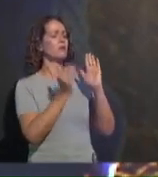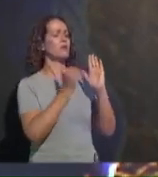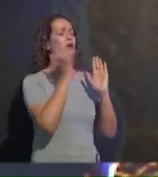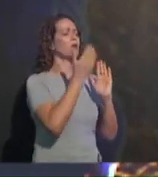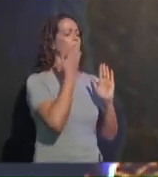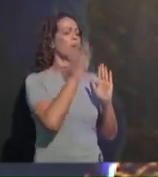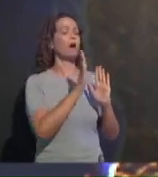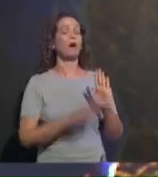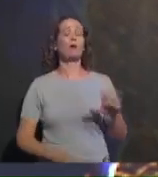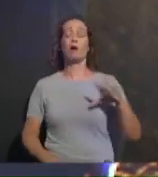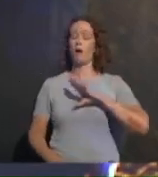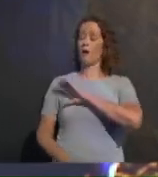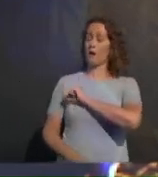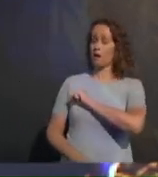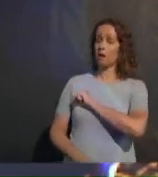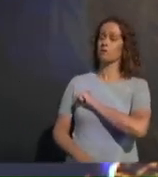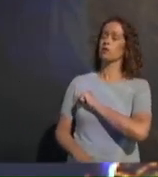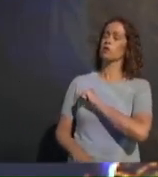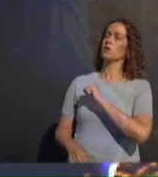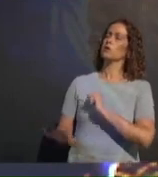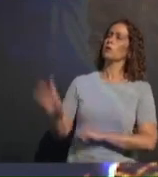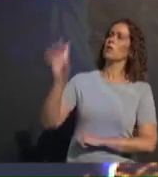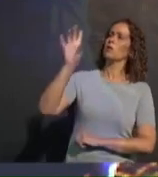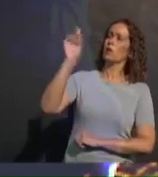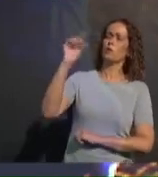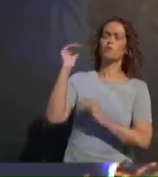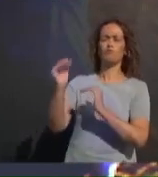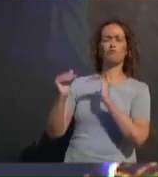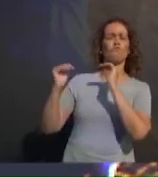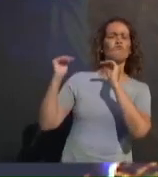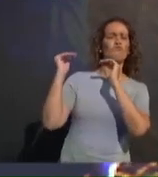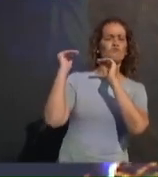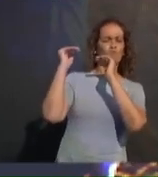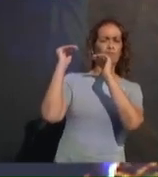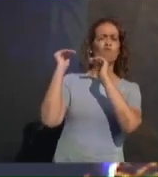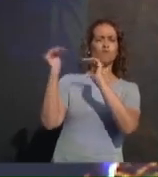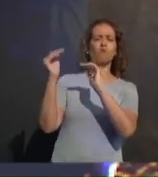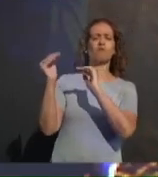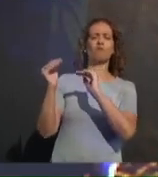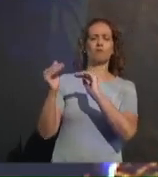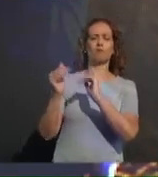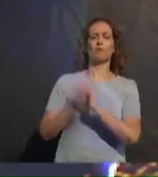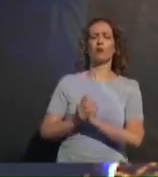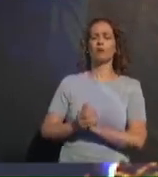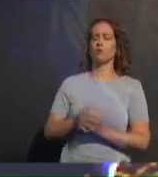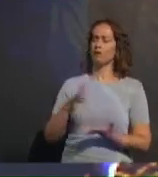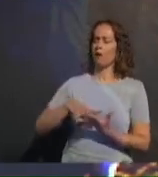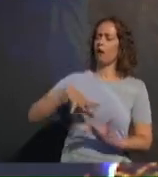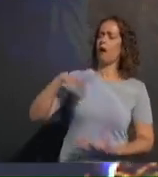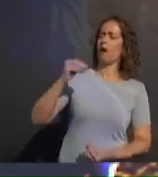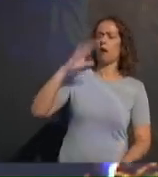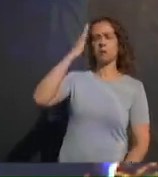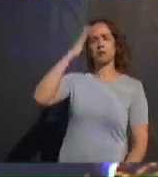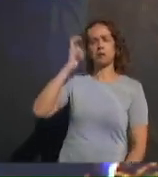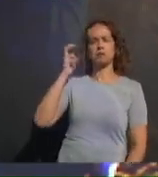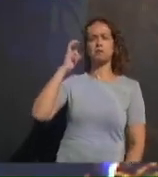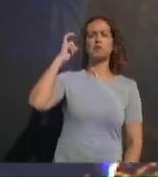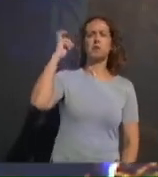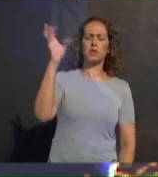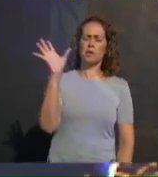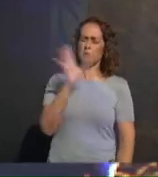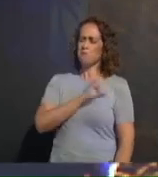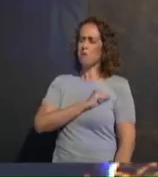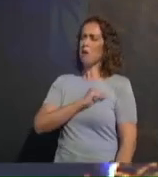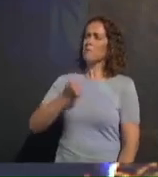ame o Senhor teu Deus, de todo o teu coração, de toda a tua alma e de todo o teu entendimento. Esse é o primeiro e maior mandamento, e o segundo semelhante a